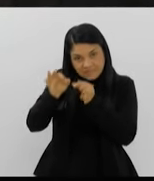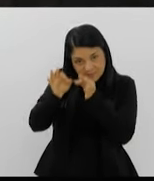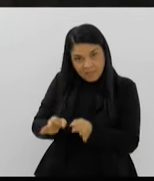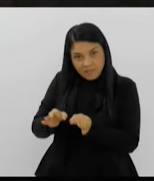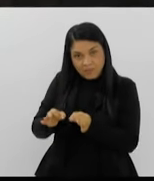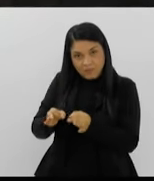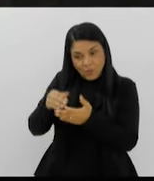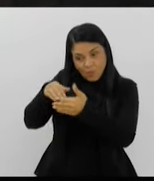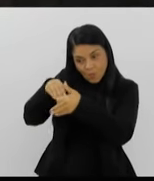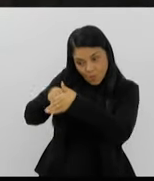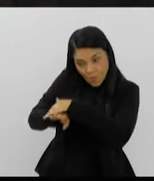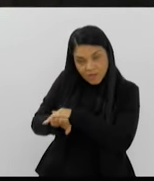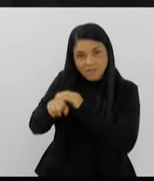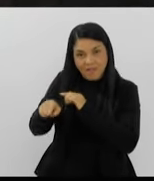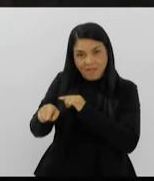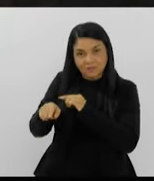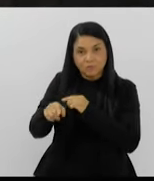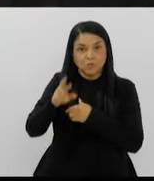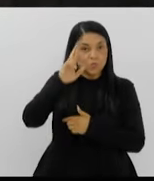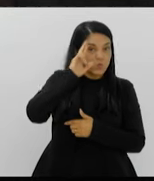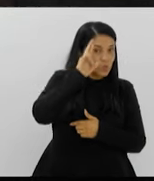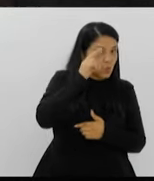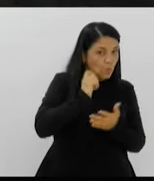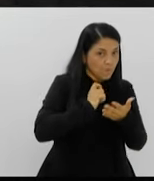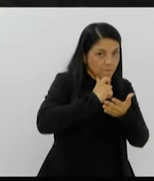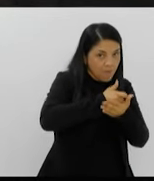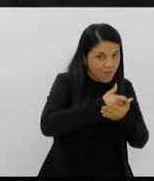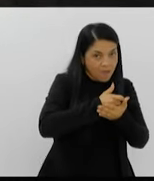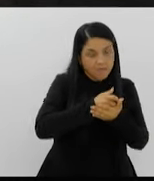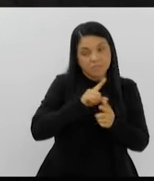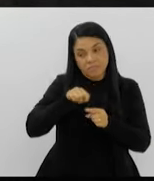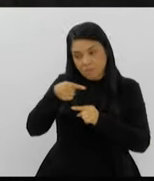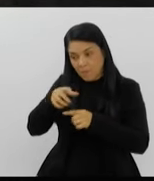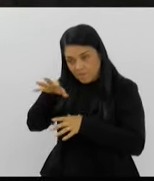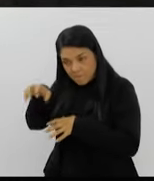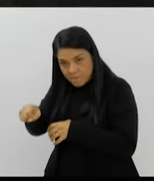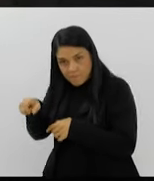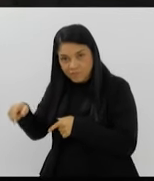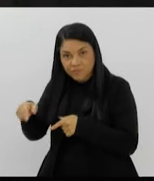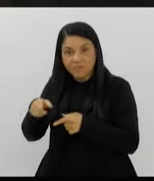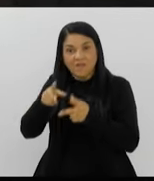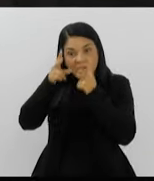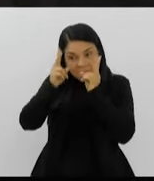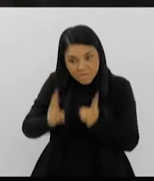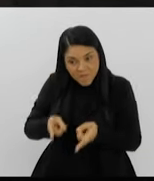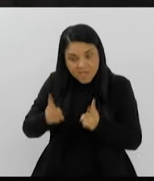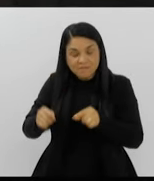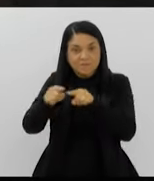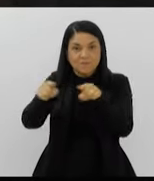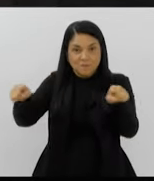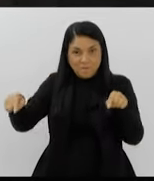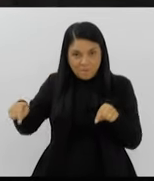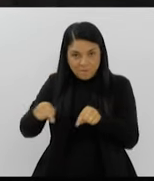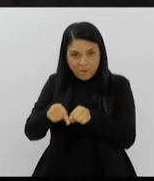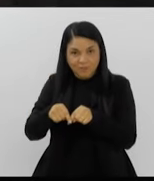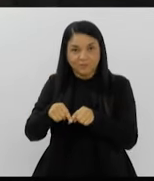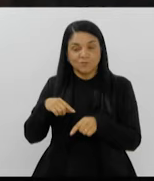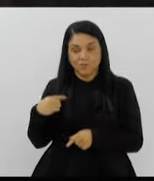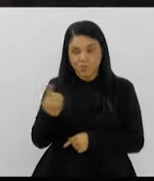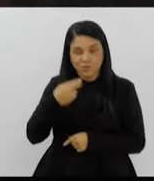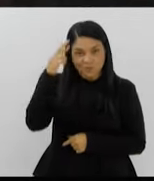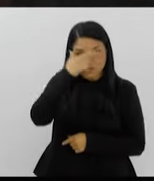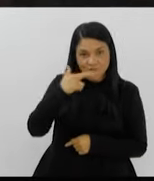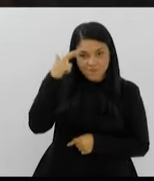sendo guardada para que o seu dono retirasse, foi o pátio ao qual, em uma das nossas fiscalizações,